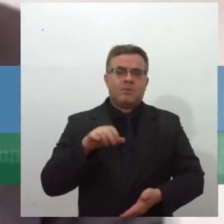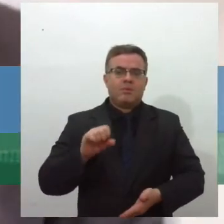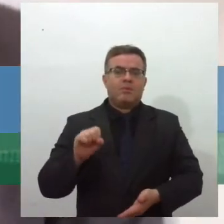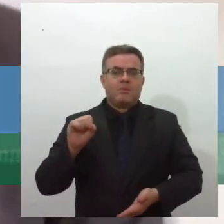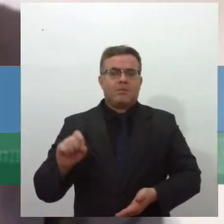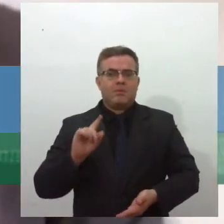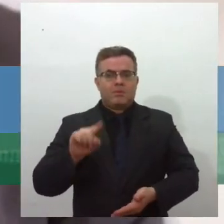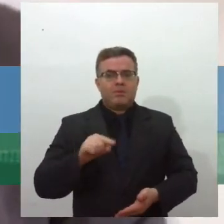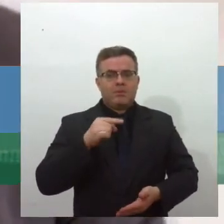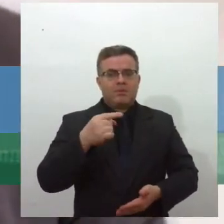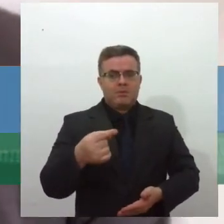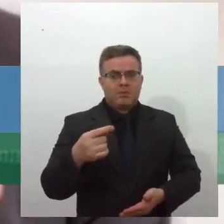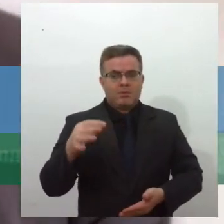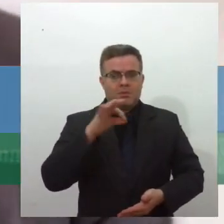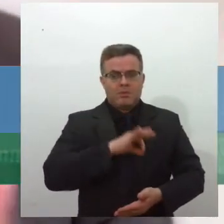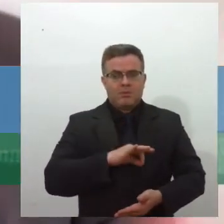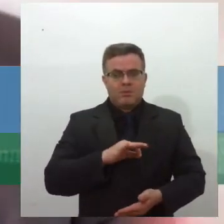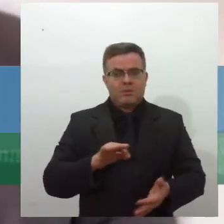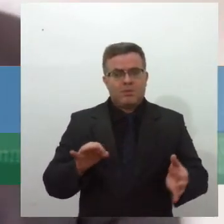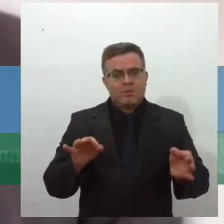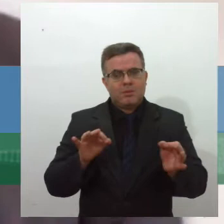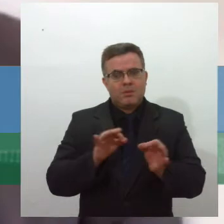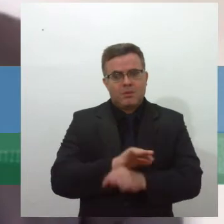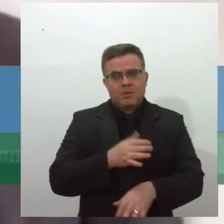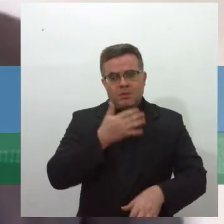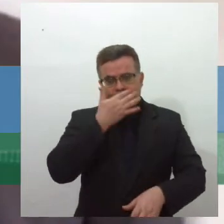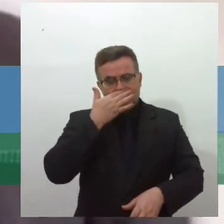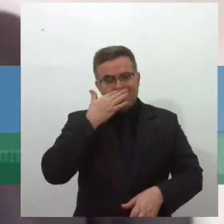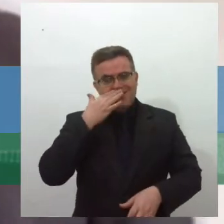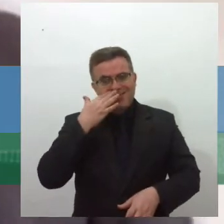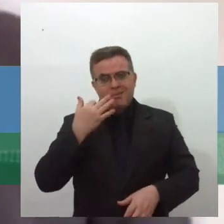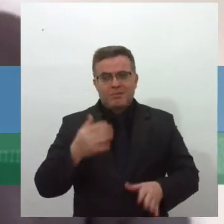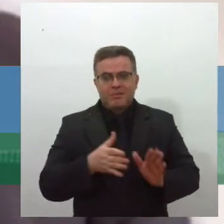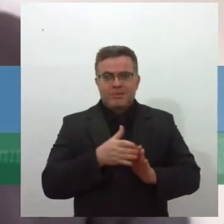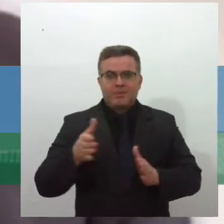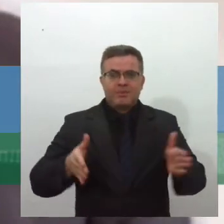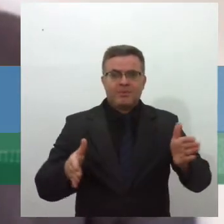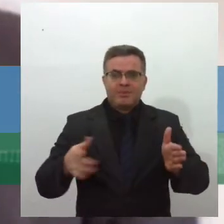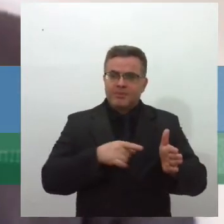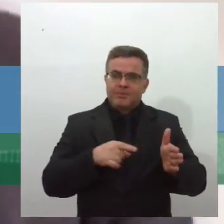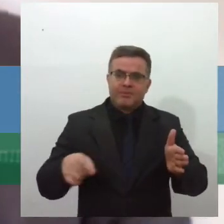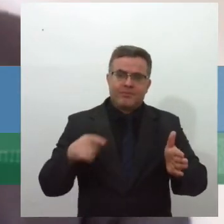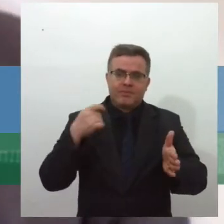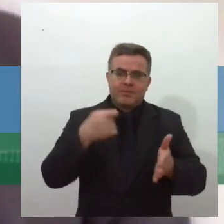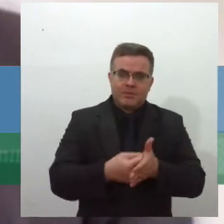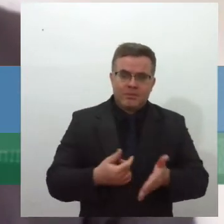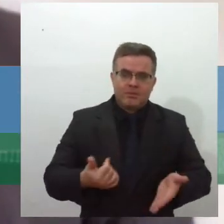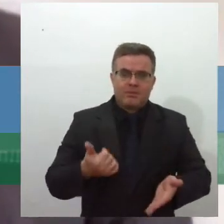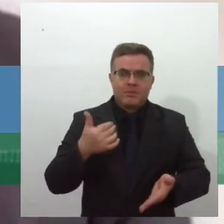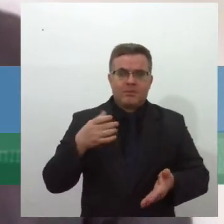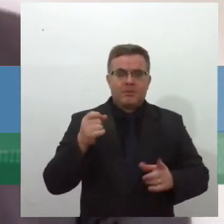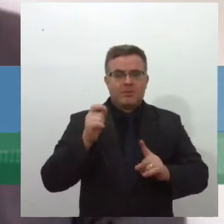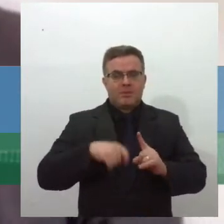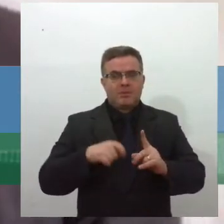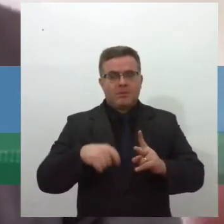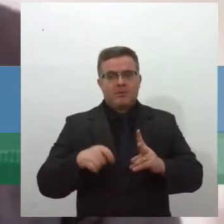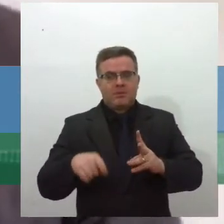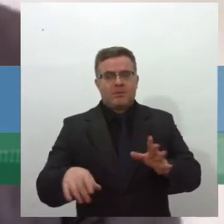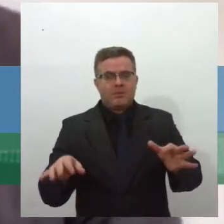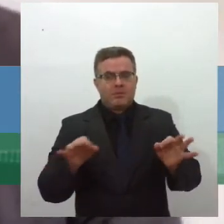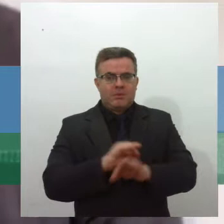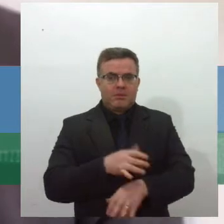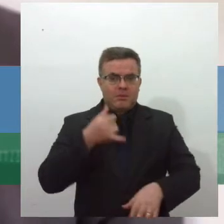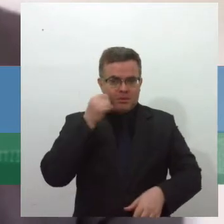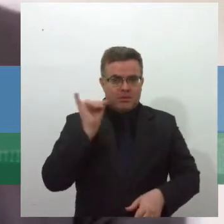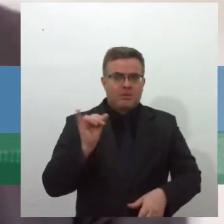receber um salário maternidade. Não, a lei prevê que ela tem um período de carência mínima de pagamento de 10 meses. Já para evitar